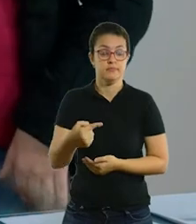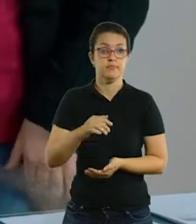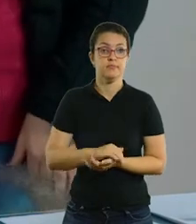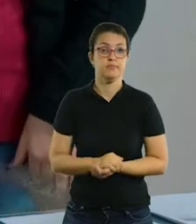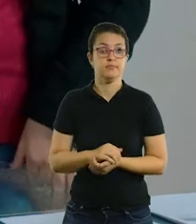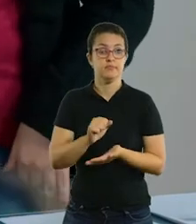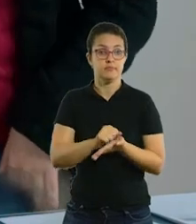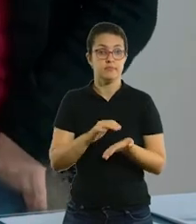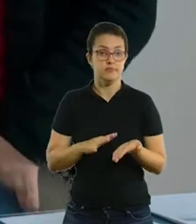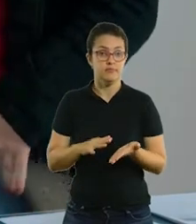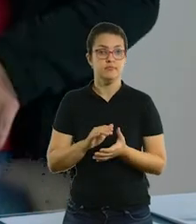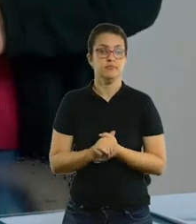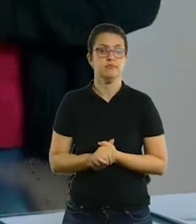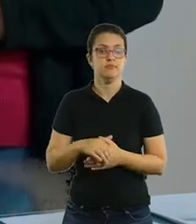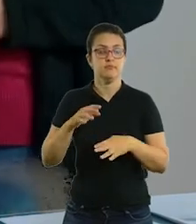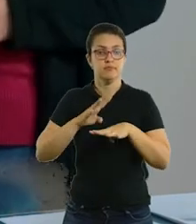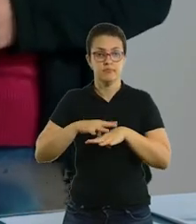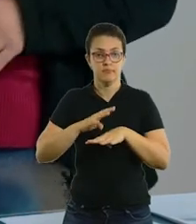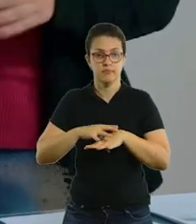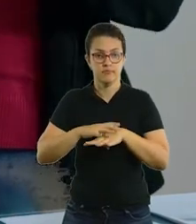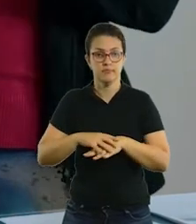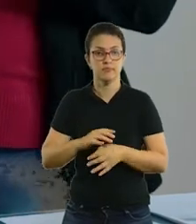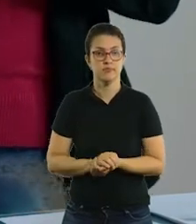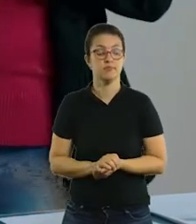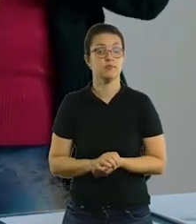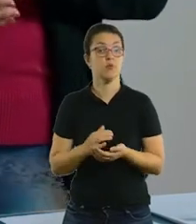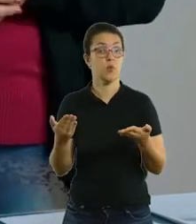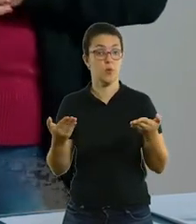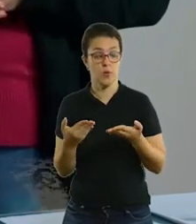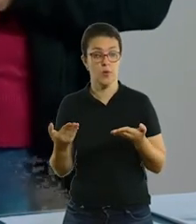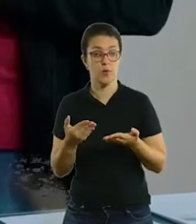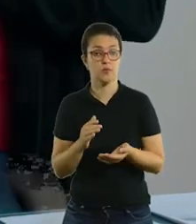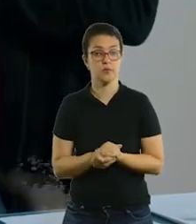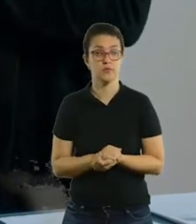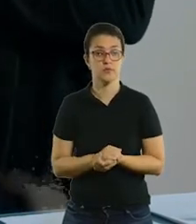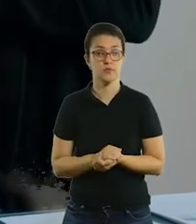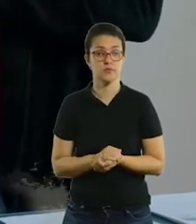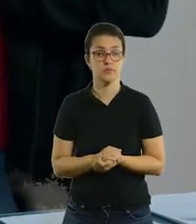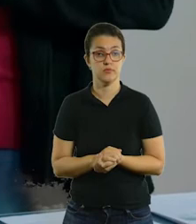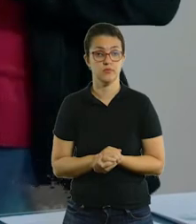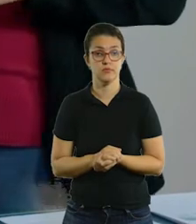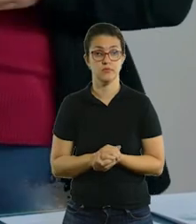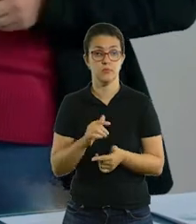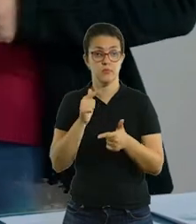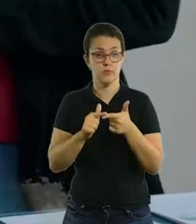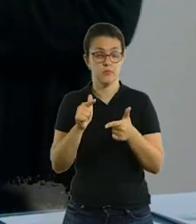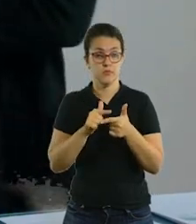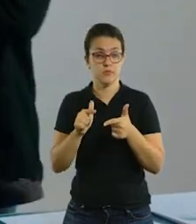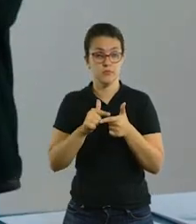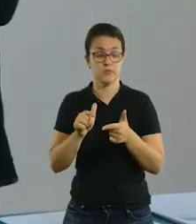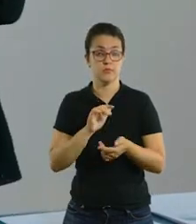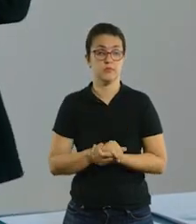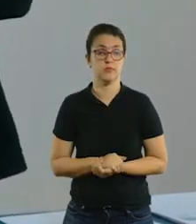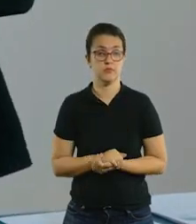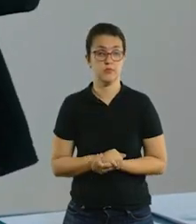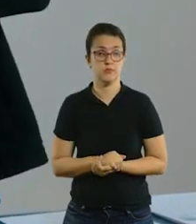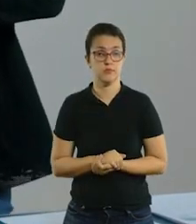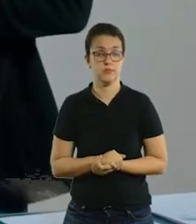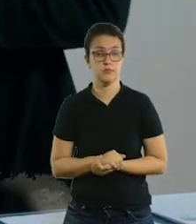A próxima parte, então, é matemática. Em matemática, hoje, nós vamos trazer a resolução de problemas.